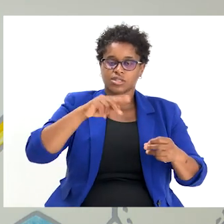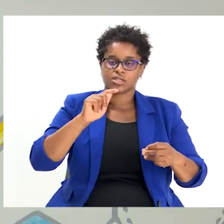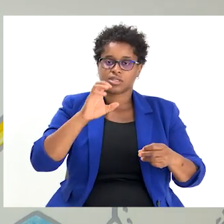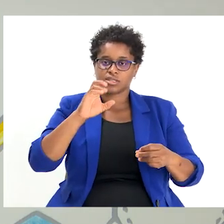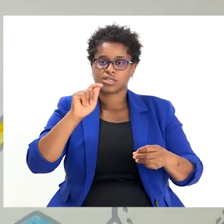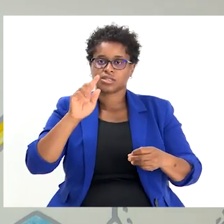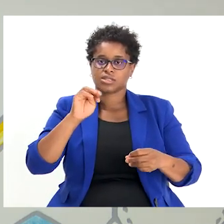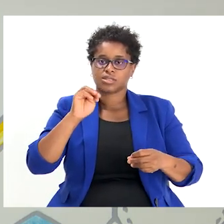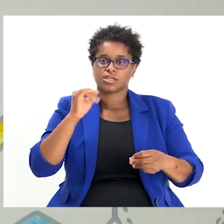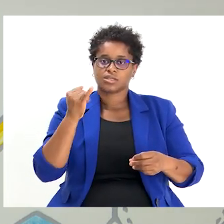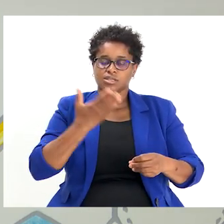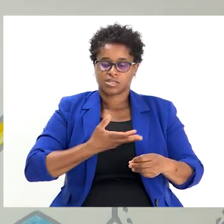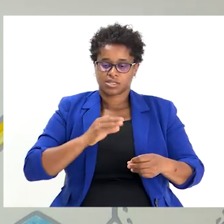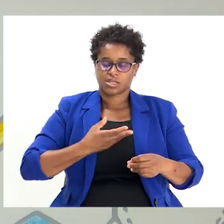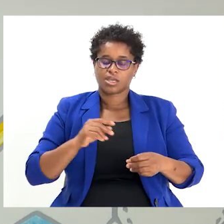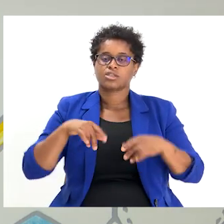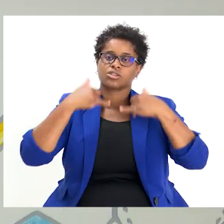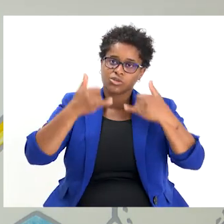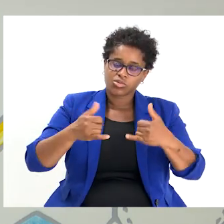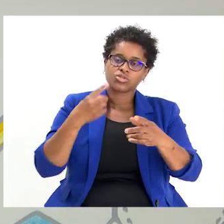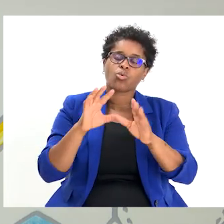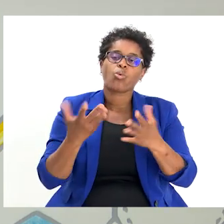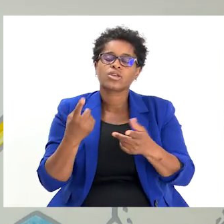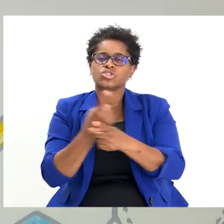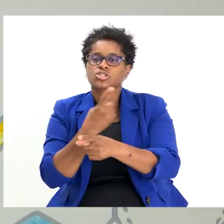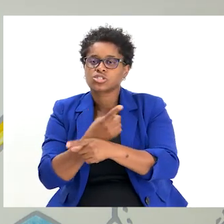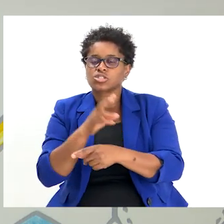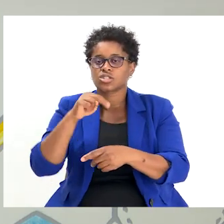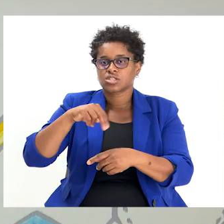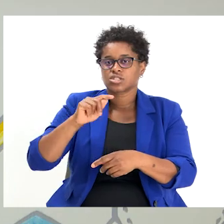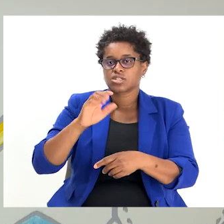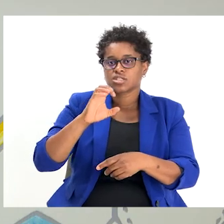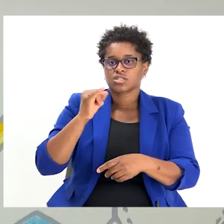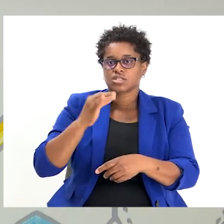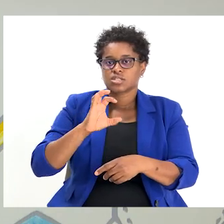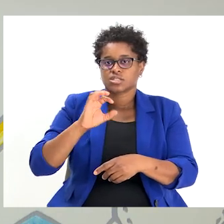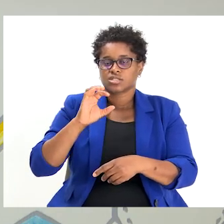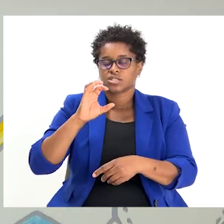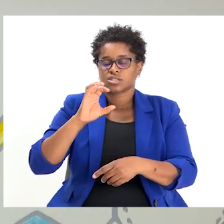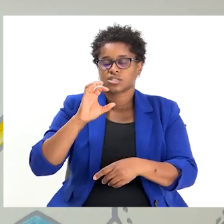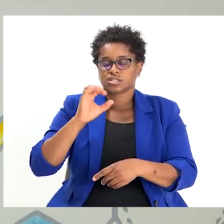as características das necessidades, que é a multiplicidade,